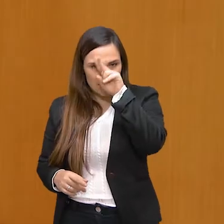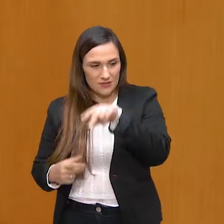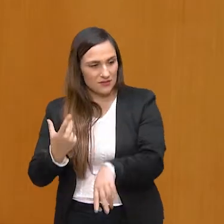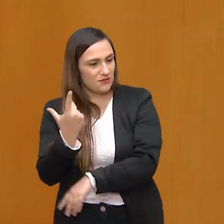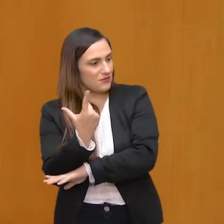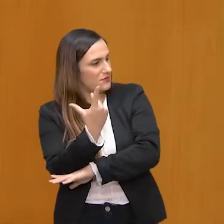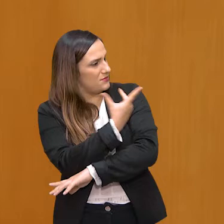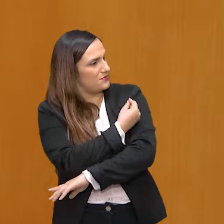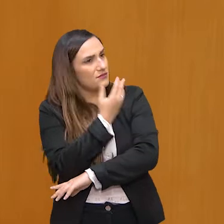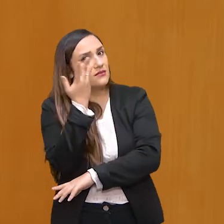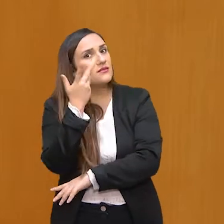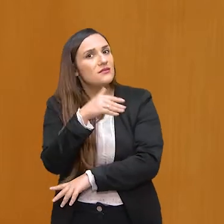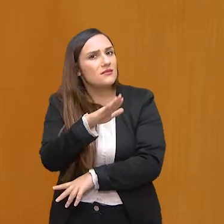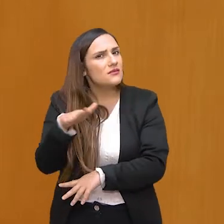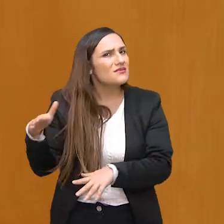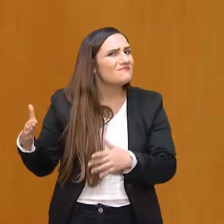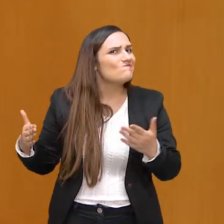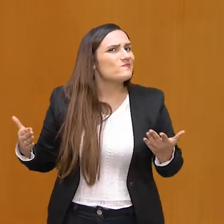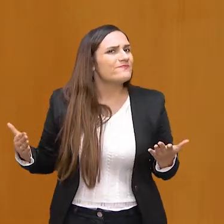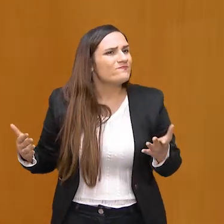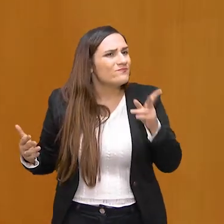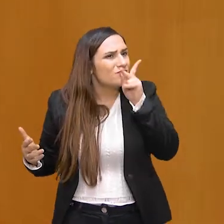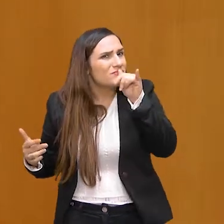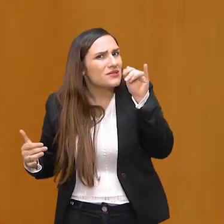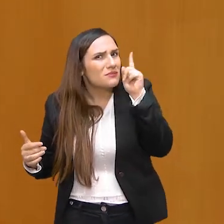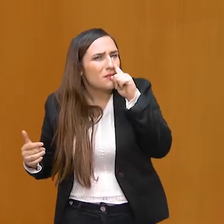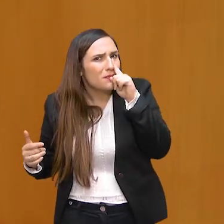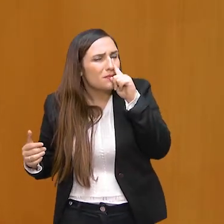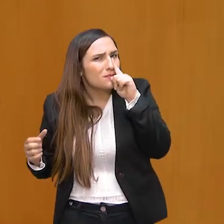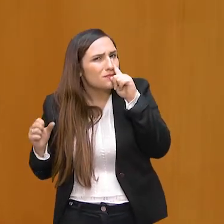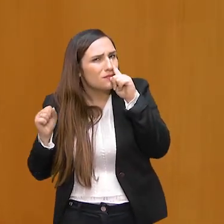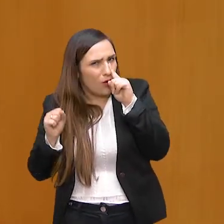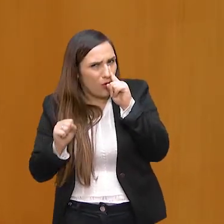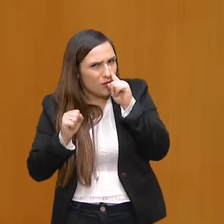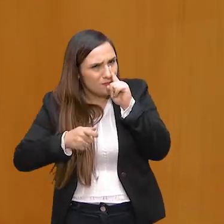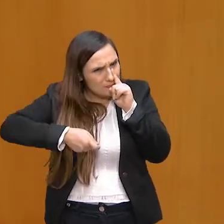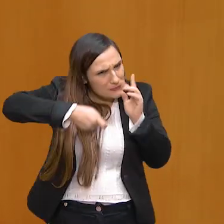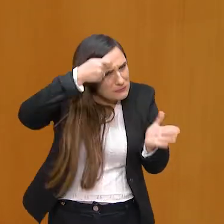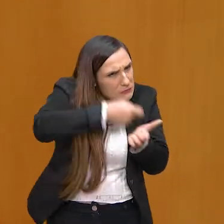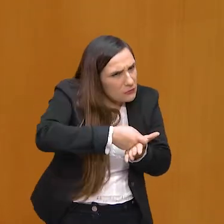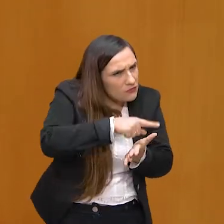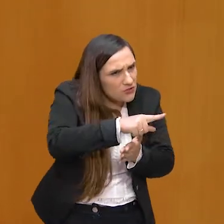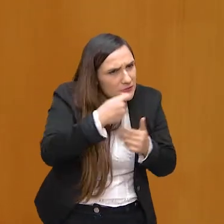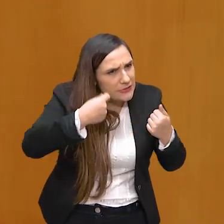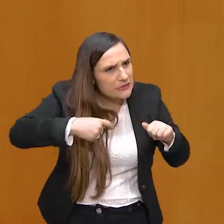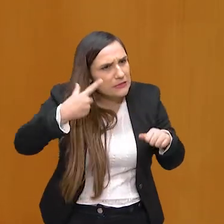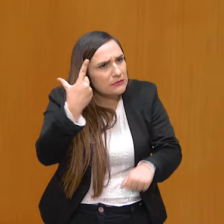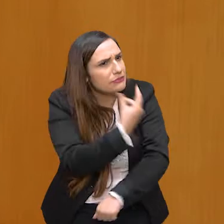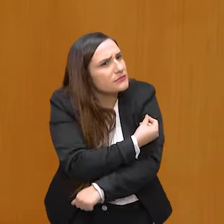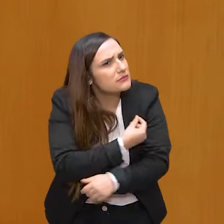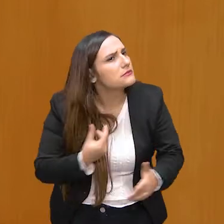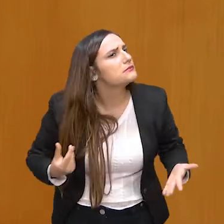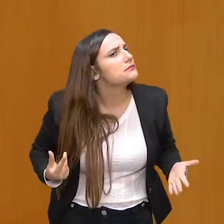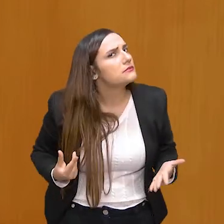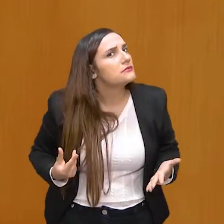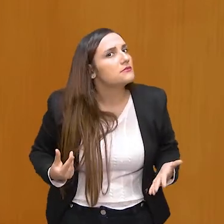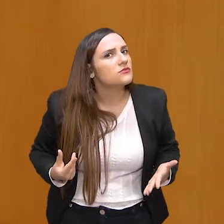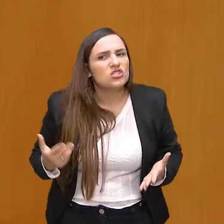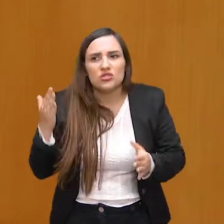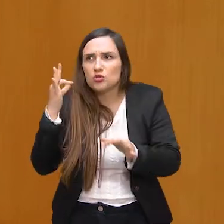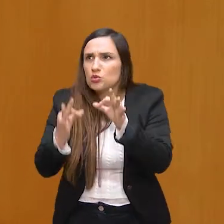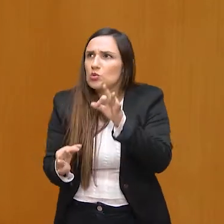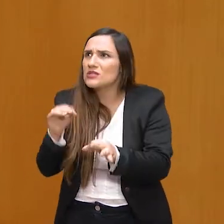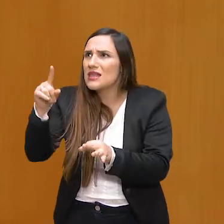das vacinas de crianças, uma discussão se os pais poderiam ser compelidos a vacinar seus filhos por meio